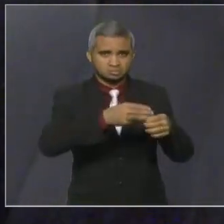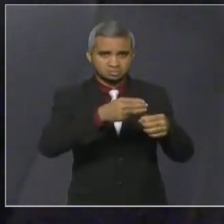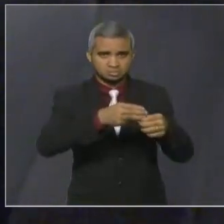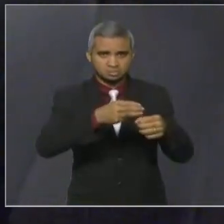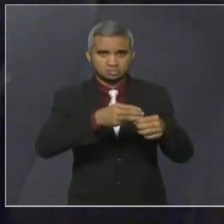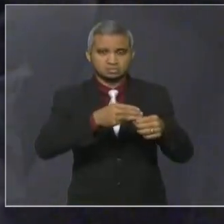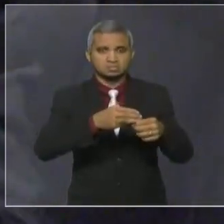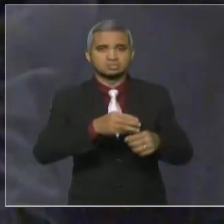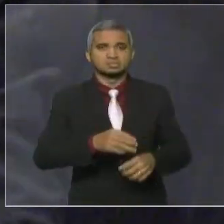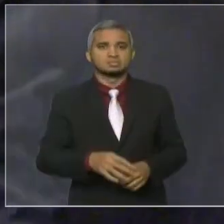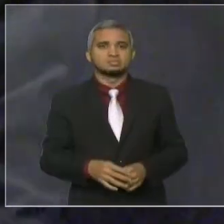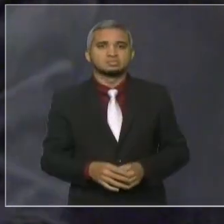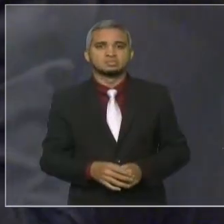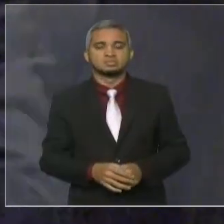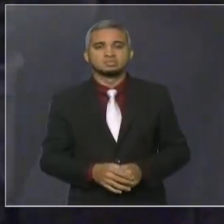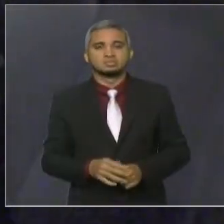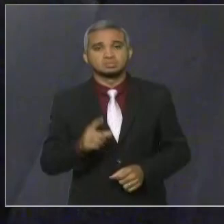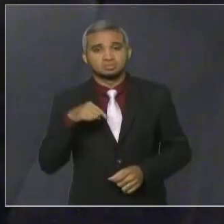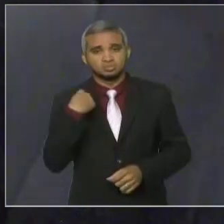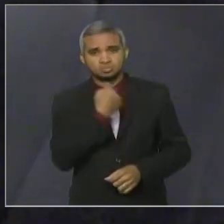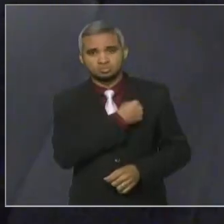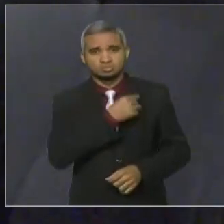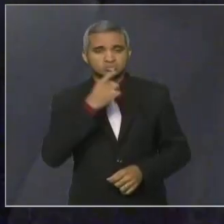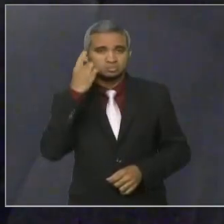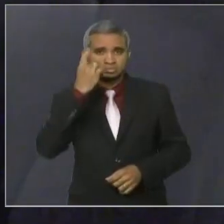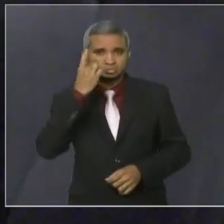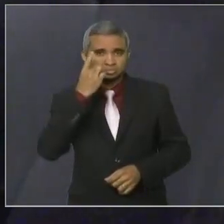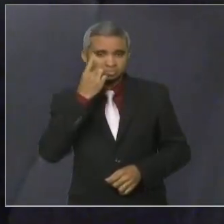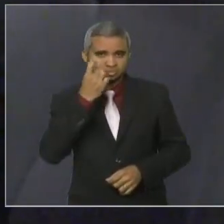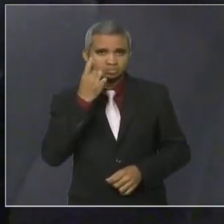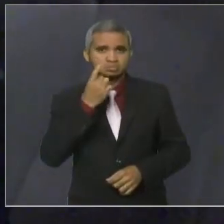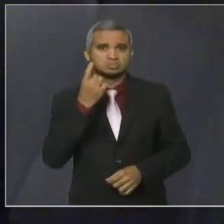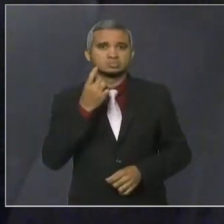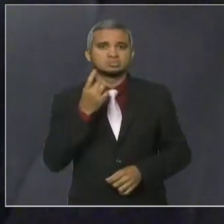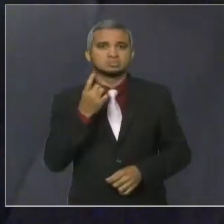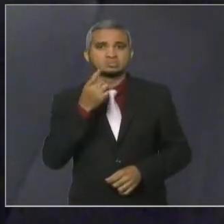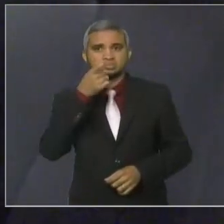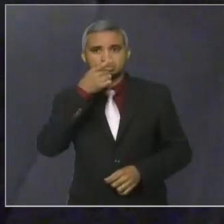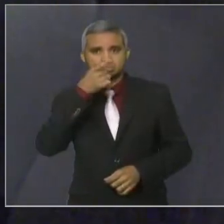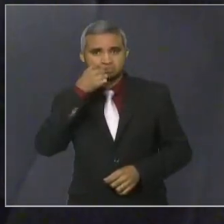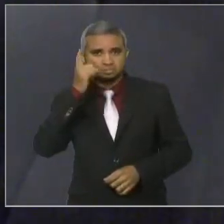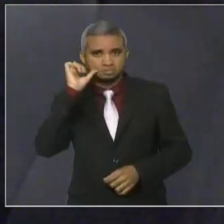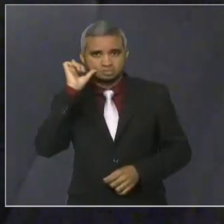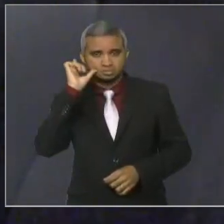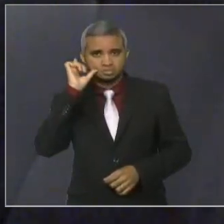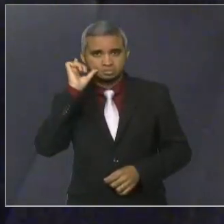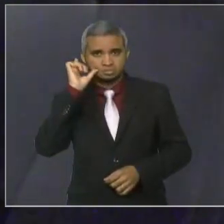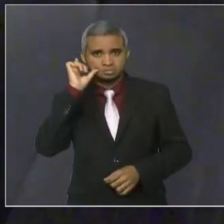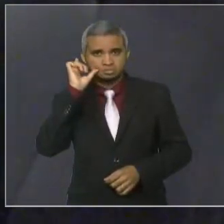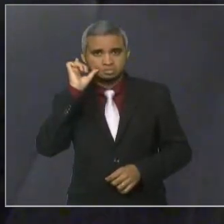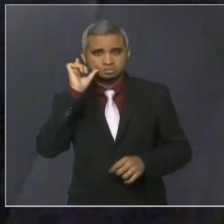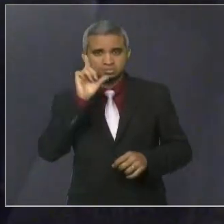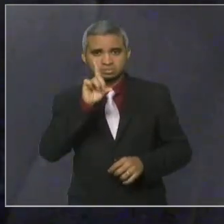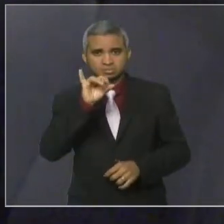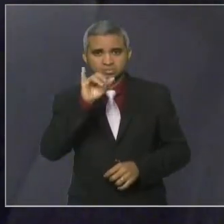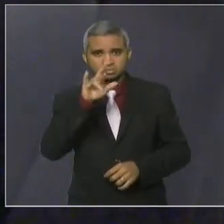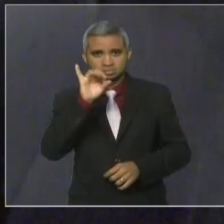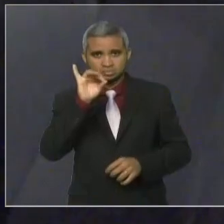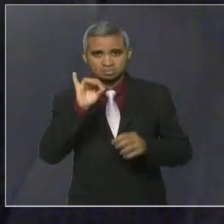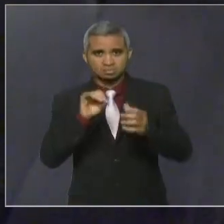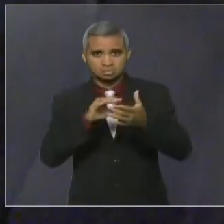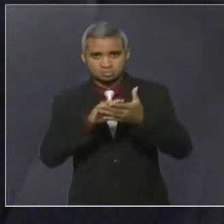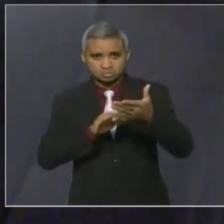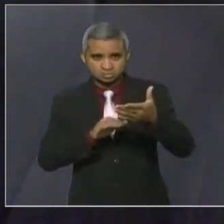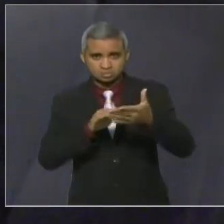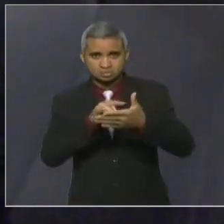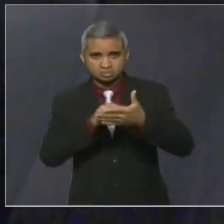somos, sempre fomos e estaremos outra vez, já saiu ontem no nosso diário da Assembleia, eu